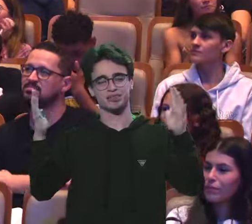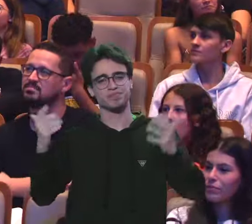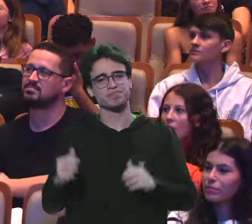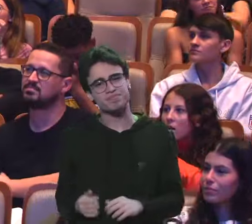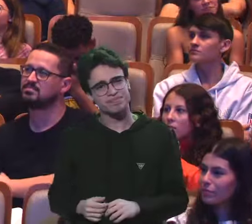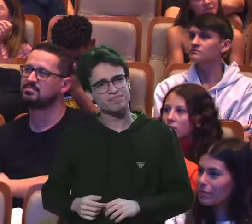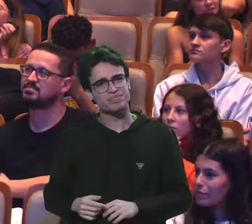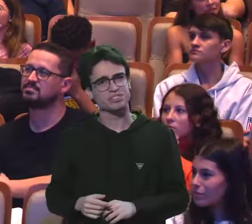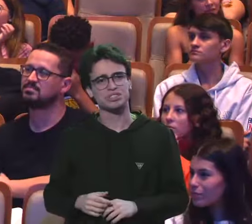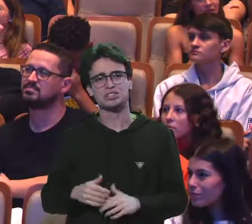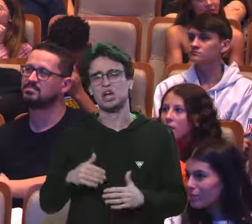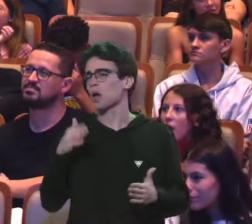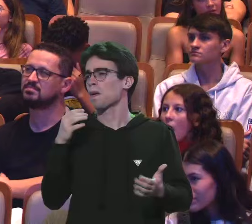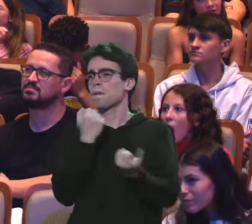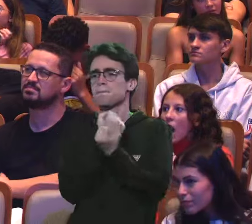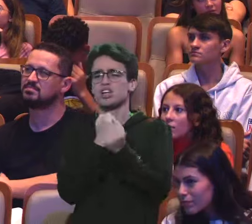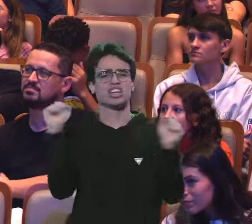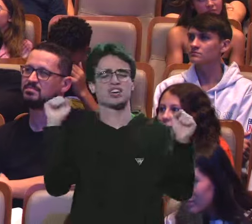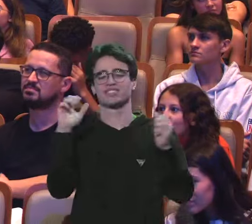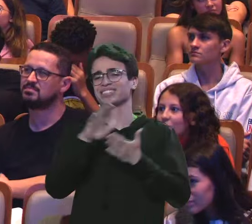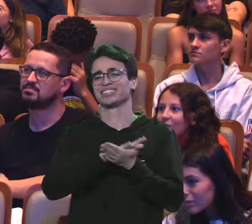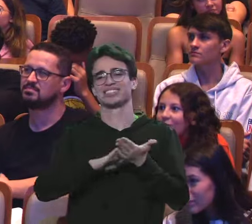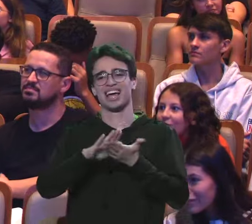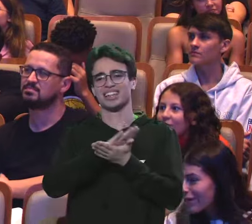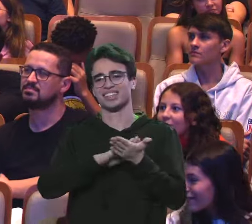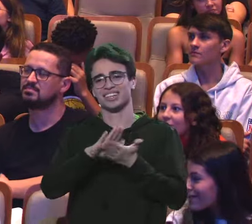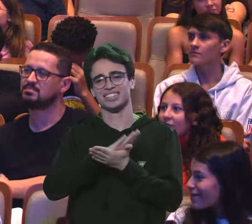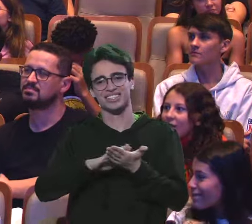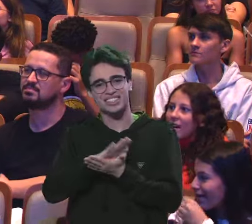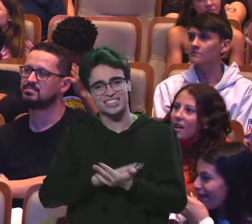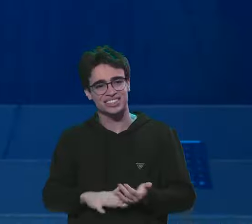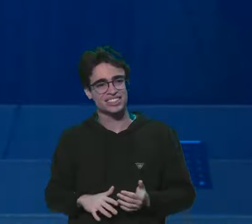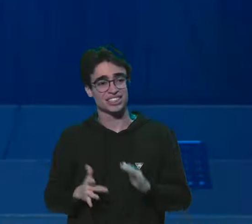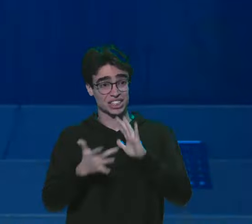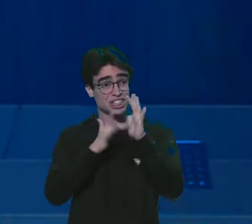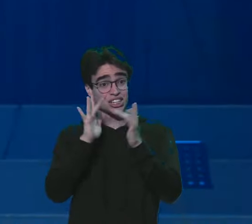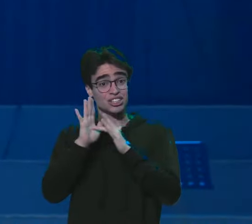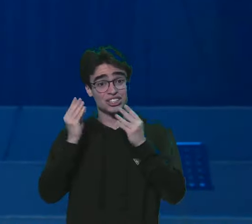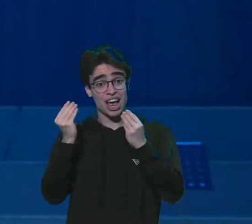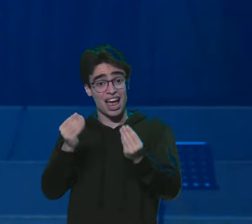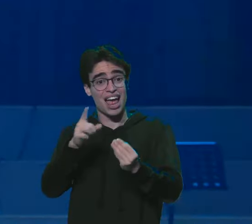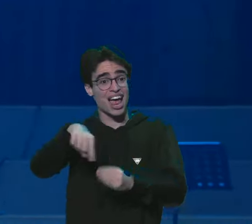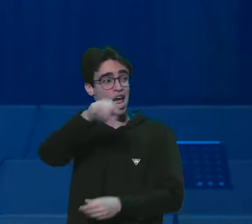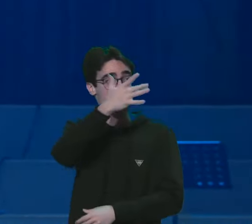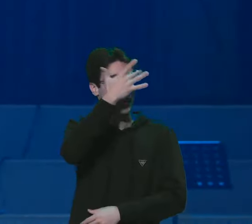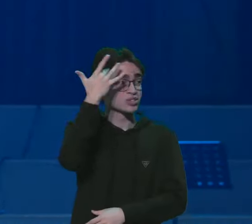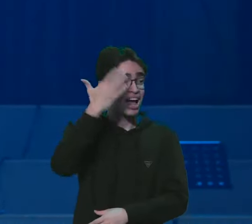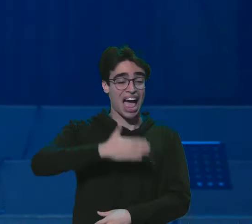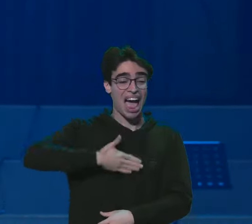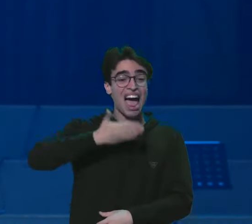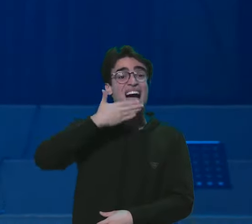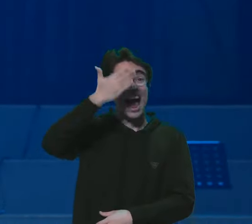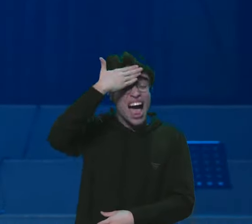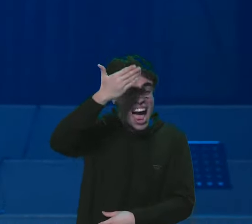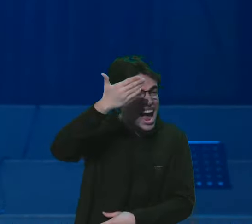Não tem nada que é impossível para Jesus. Jesus faz árabes entregarem a sua vida para um